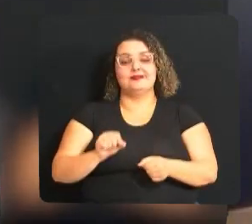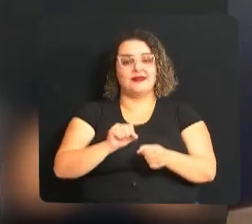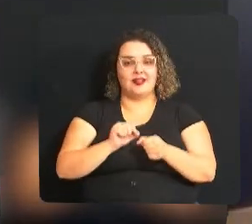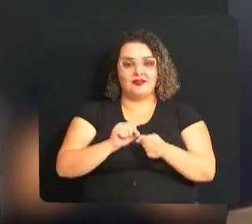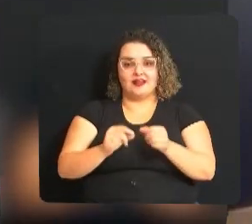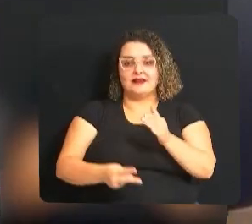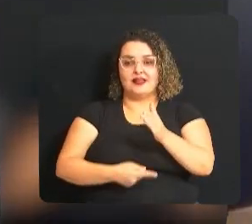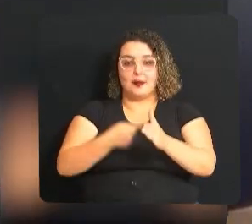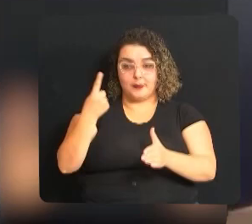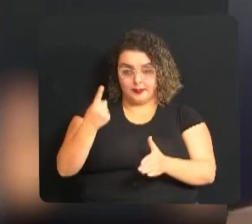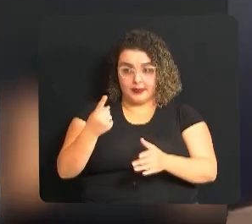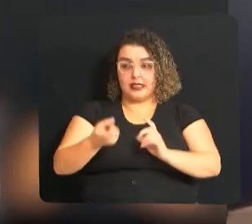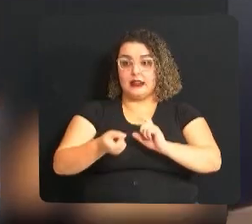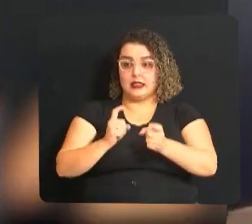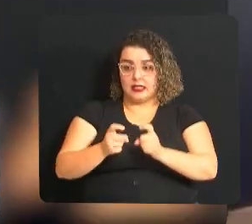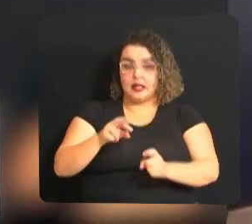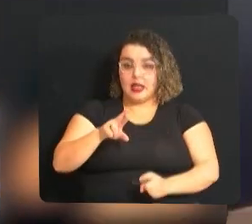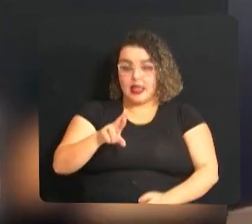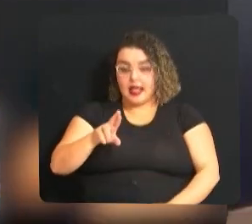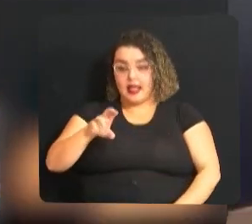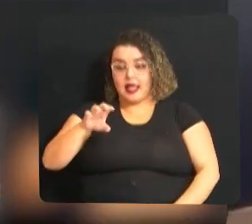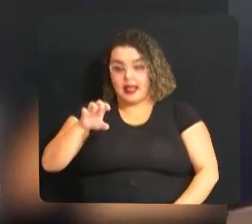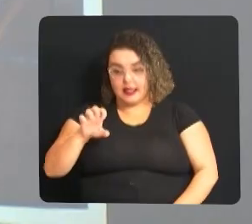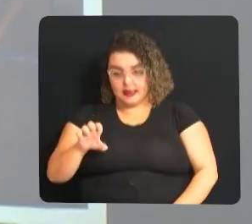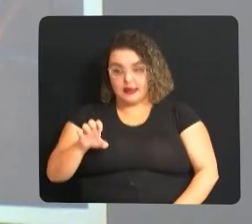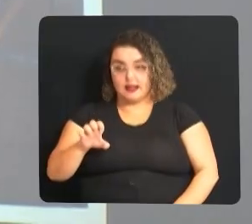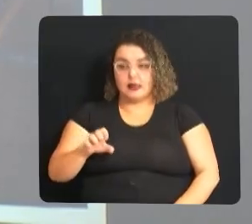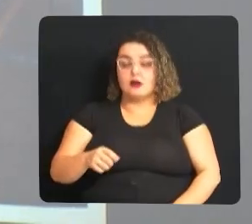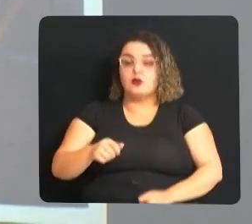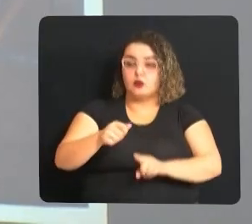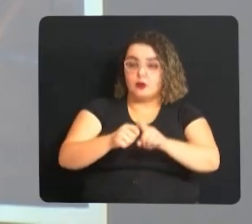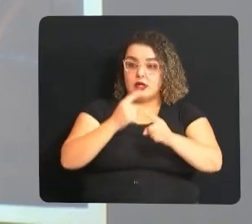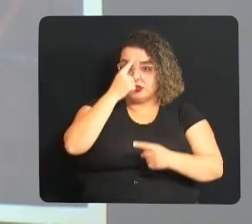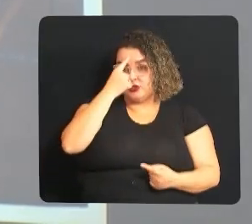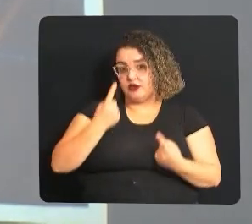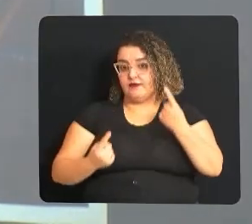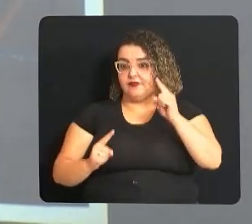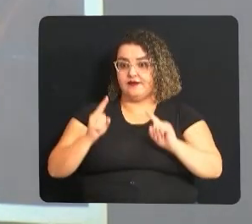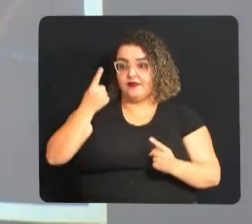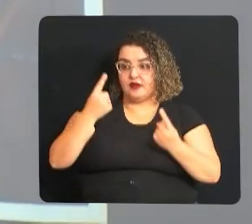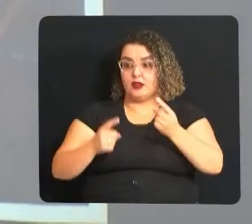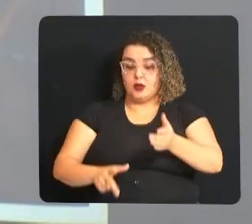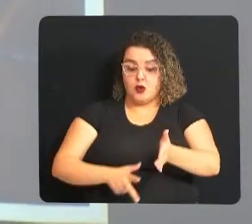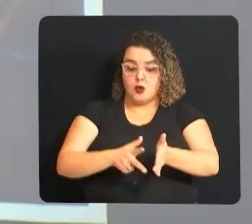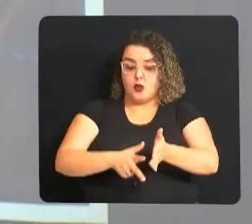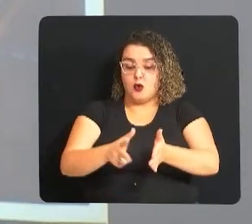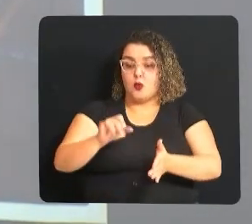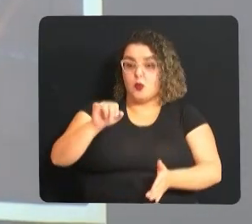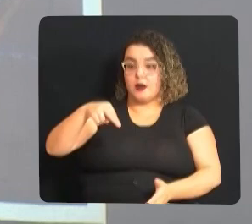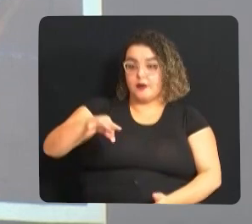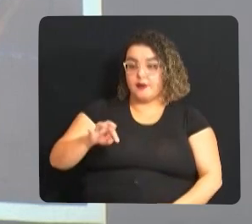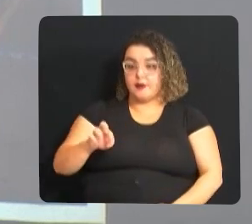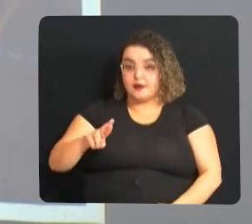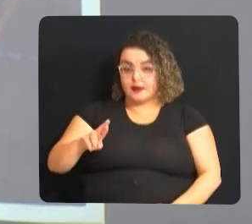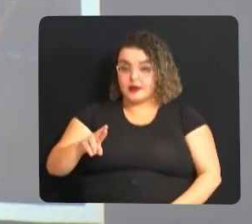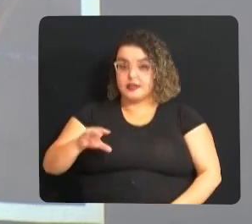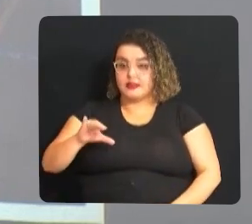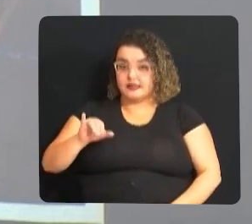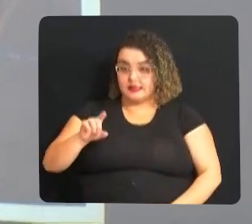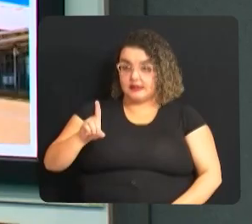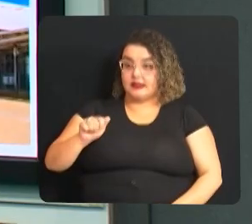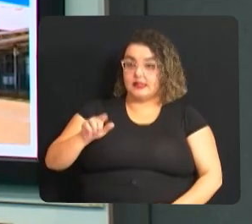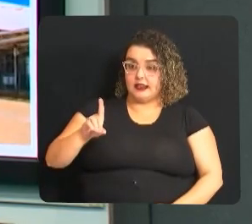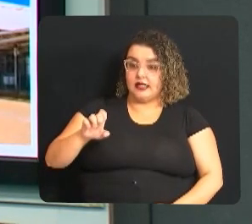sua primeira reunião extraordinária em fevereiro. Uma das pautas foi o trem Intercidades, cujo projeto vem